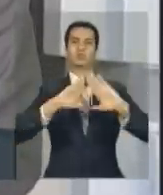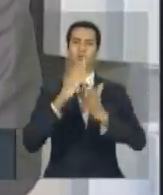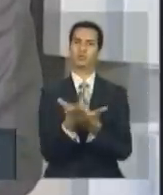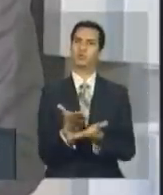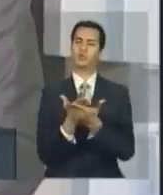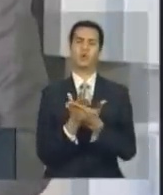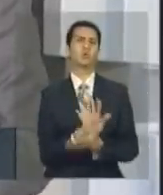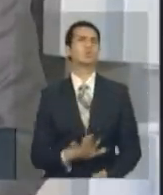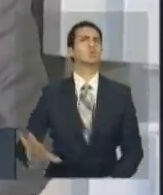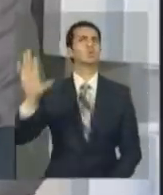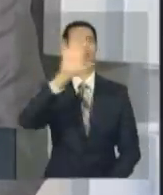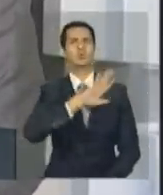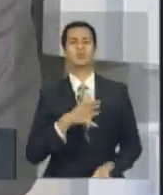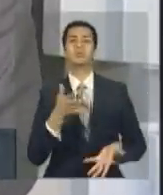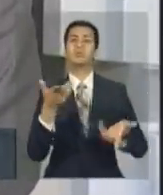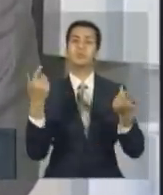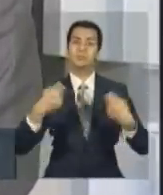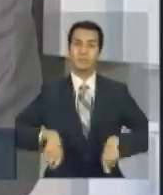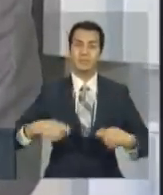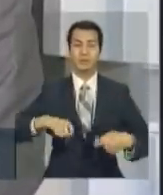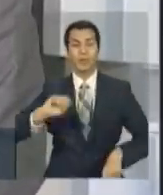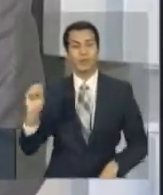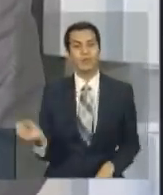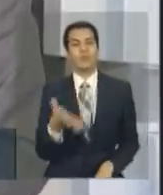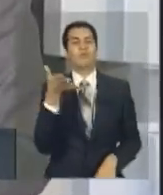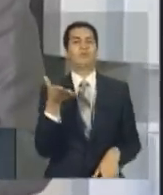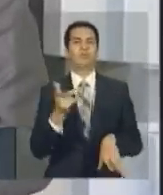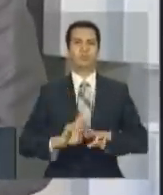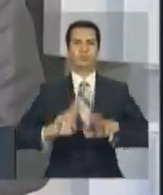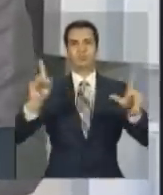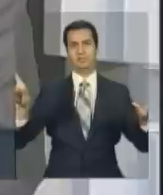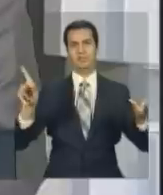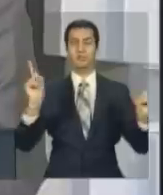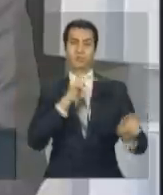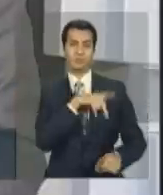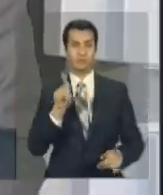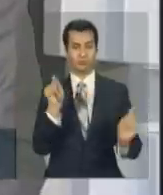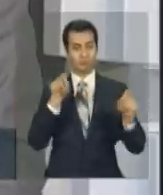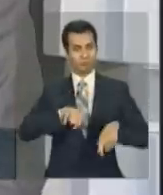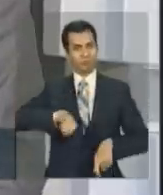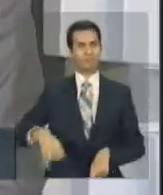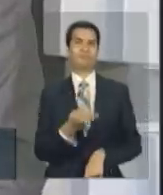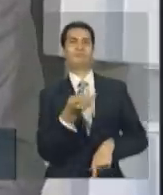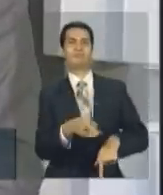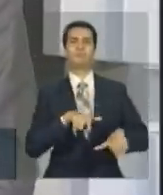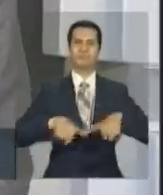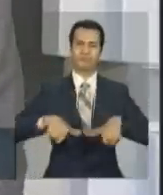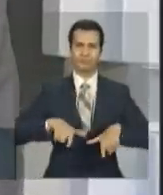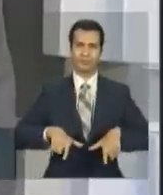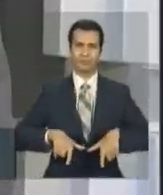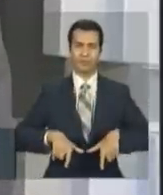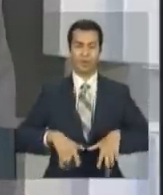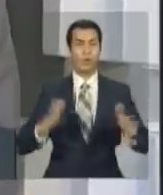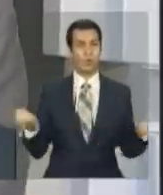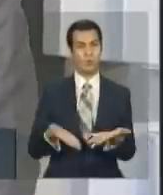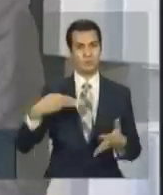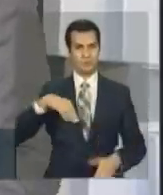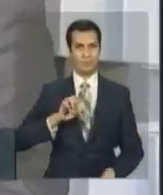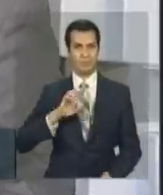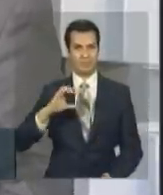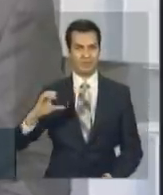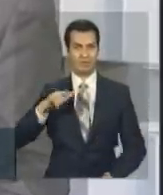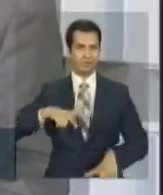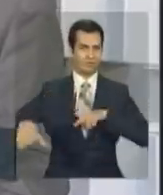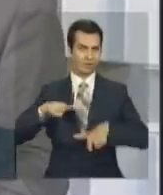né, para que os professores tenham com o que trabalhar. Então, todos os programas do MEC hoje voltados para a escola, né,